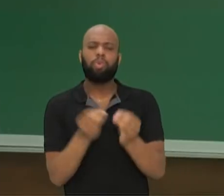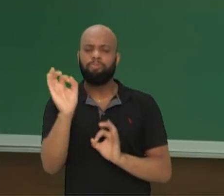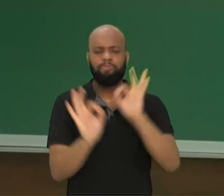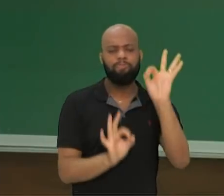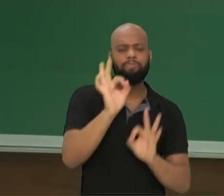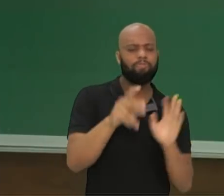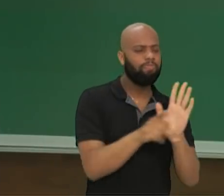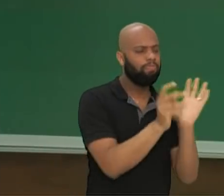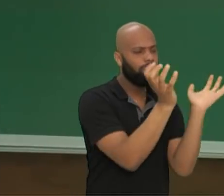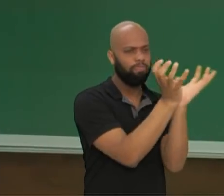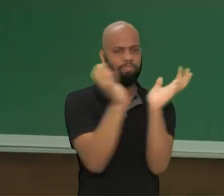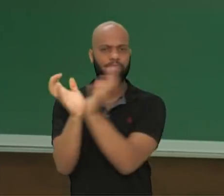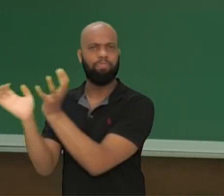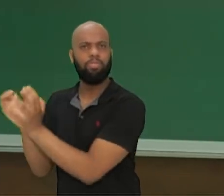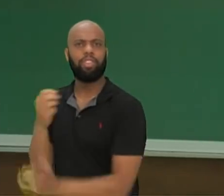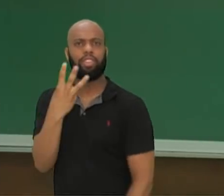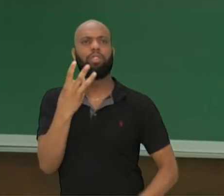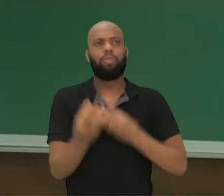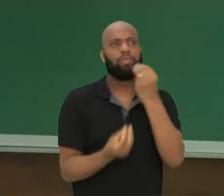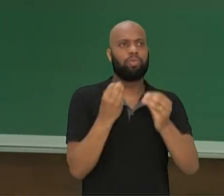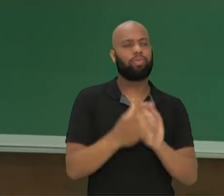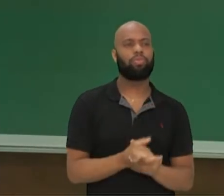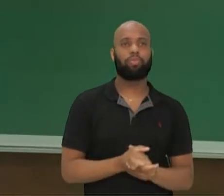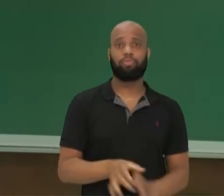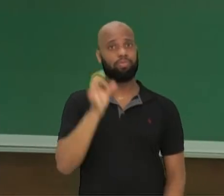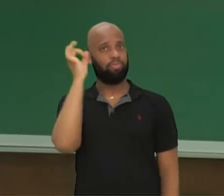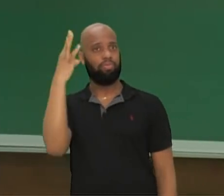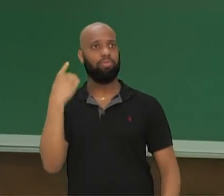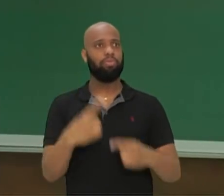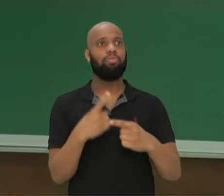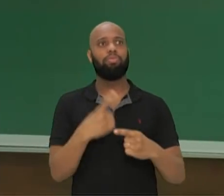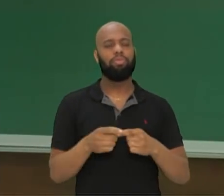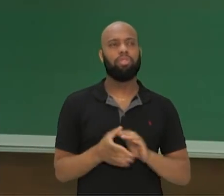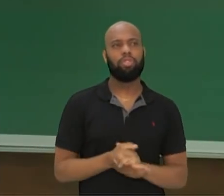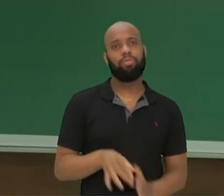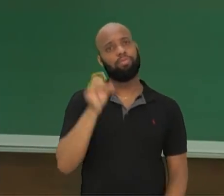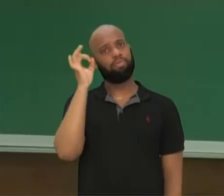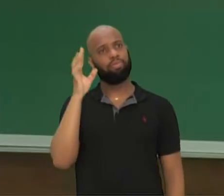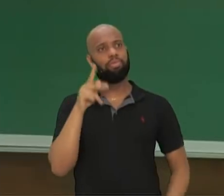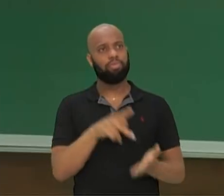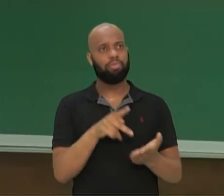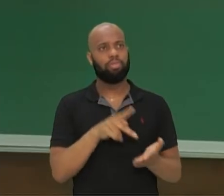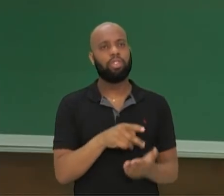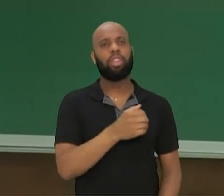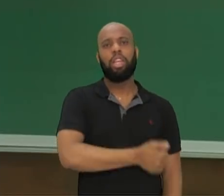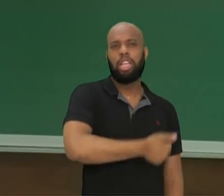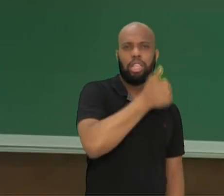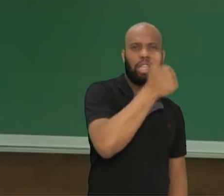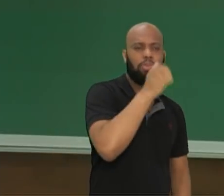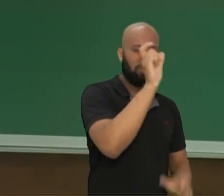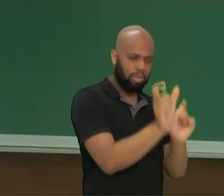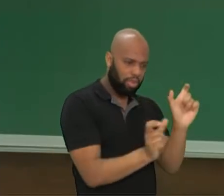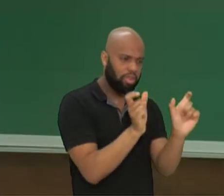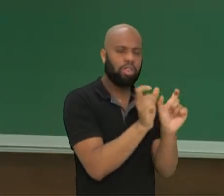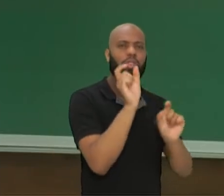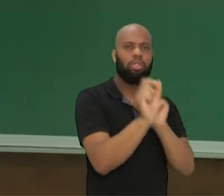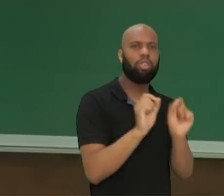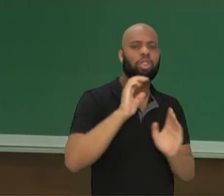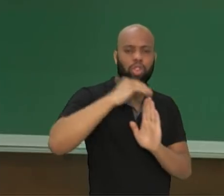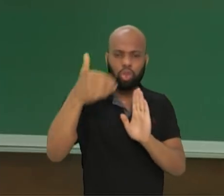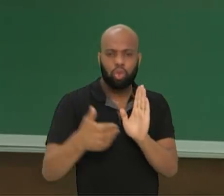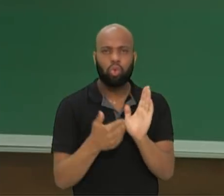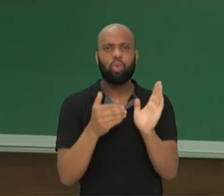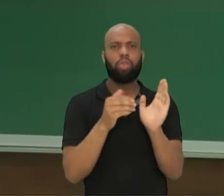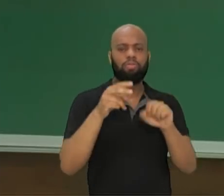3 conjugações, né? Muito fácil, gente. Muito fácil. Primeira conjugação são todos